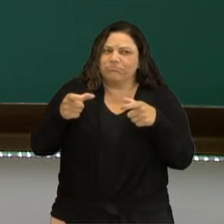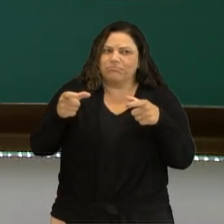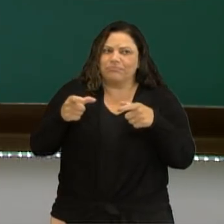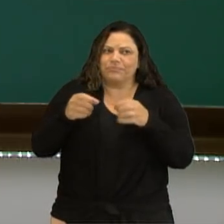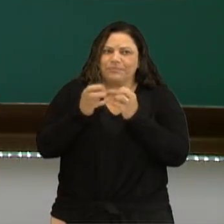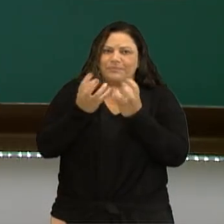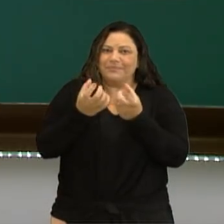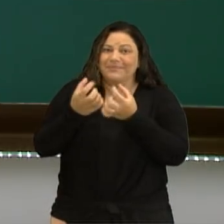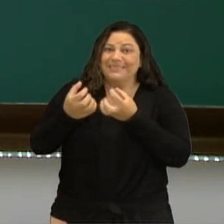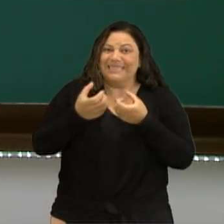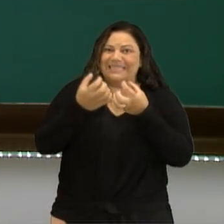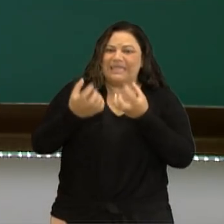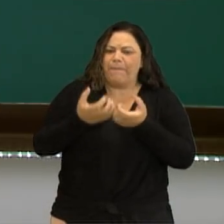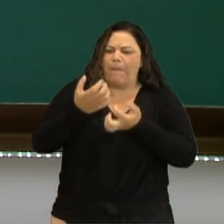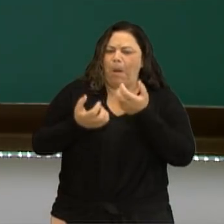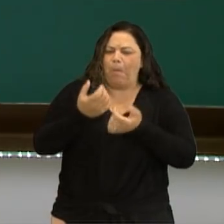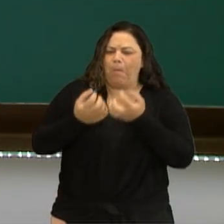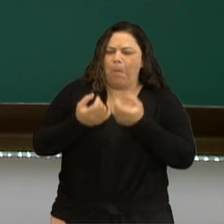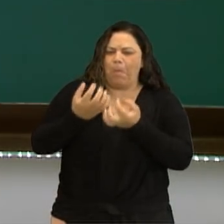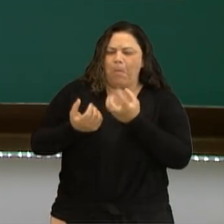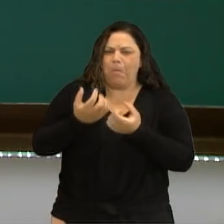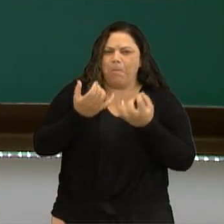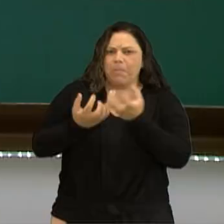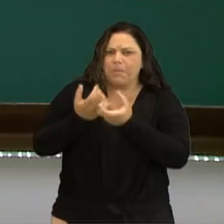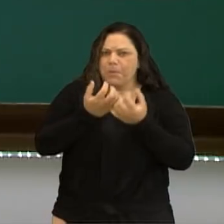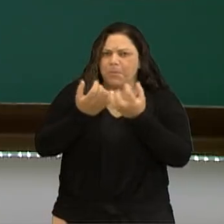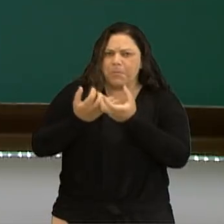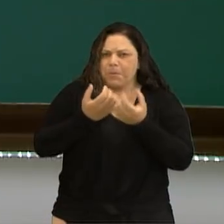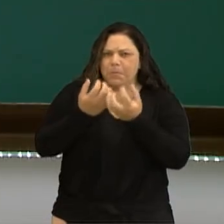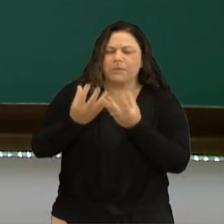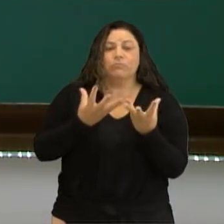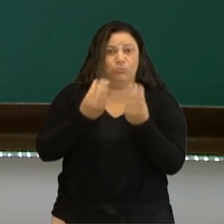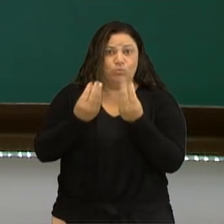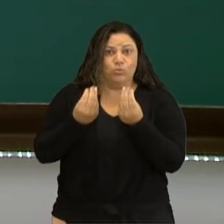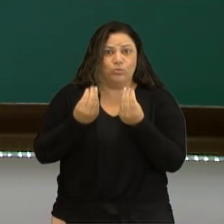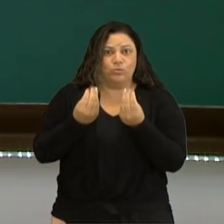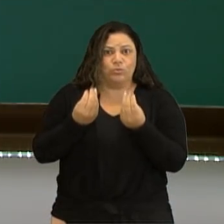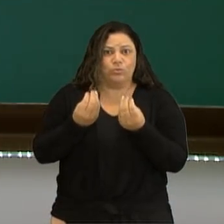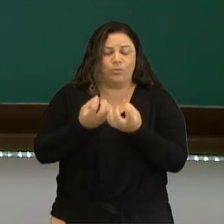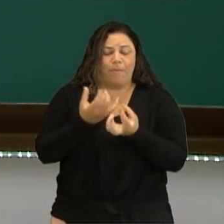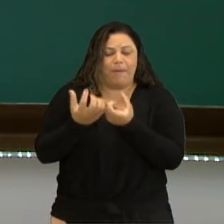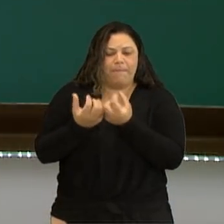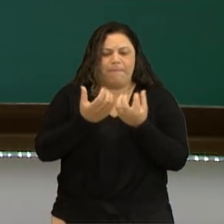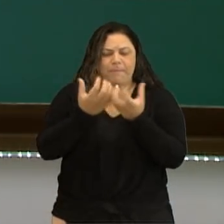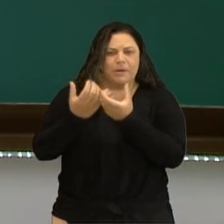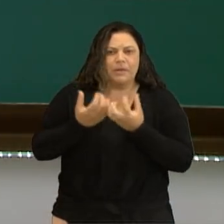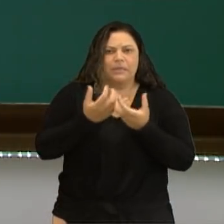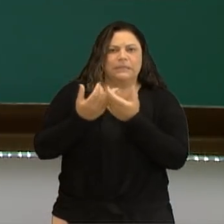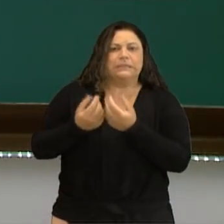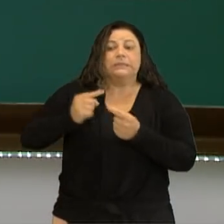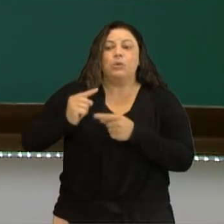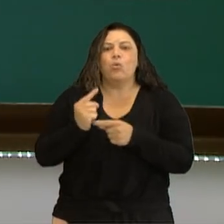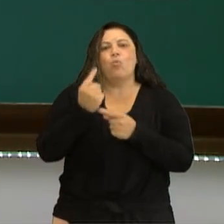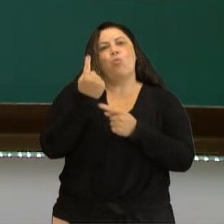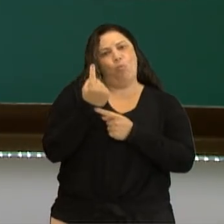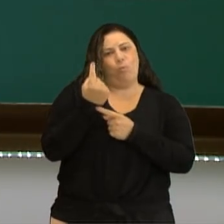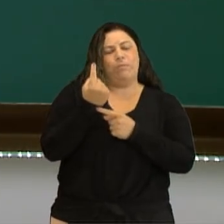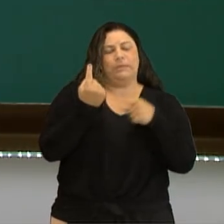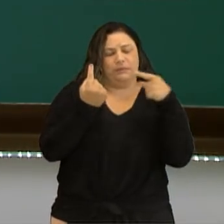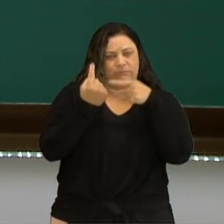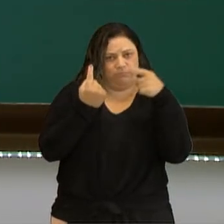como elas se multiplicam e ficam muitas? Quando nós temos uma bactéria no nosso